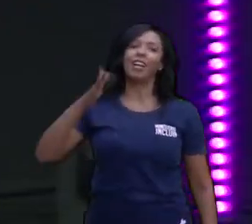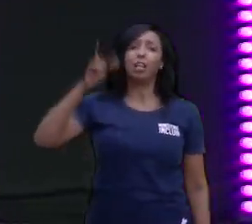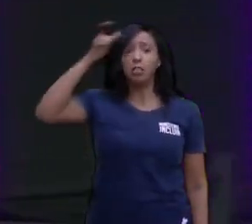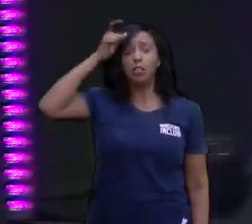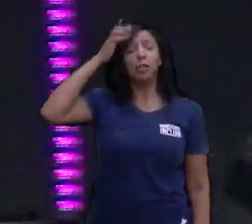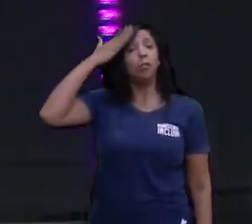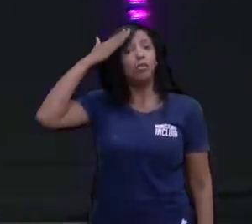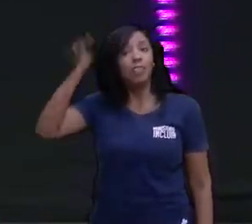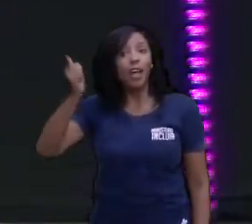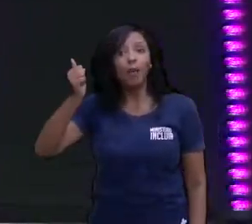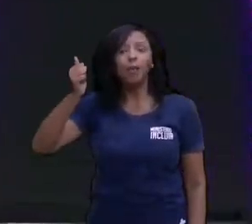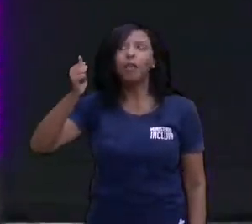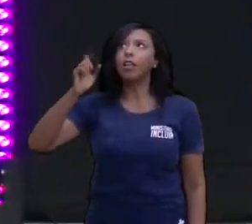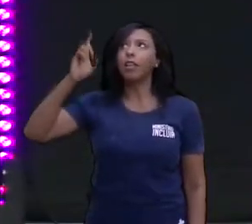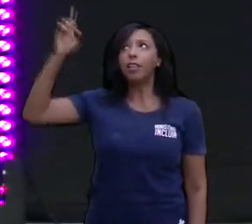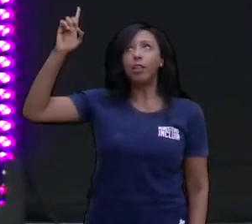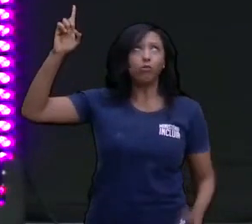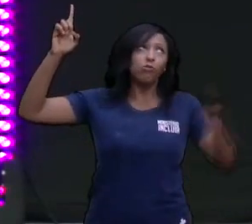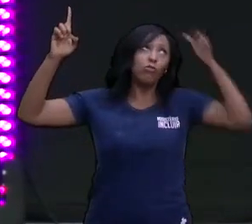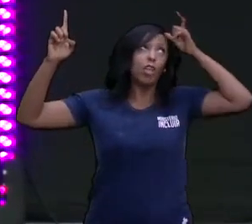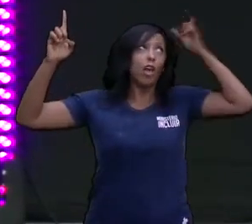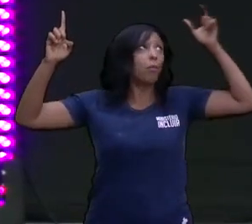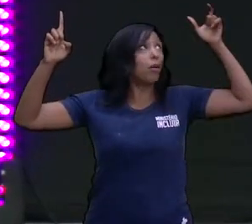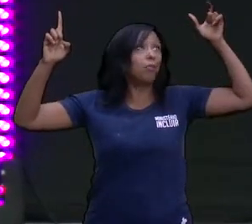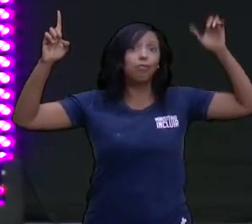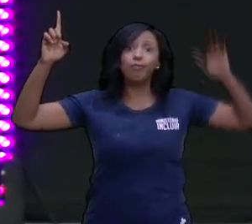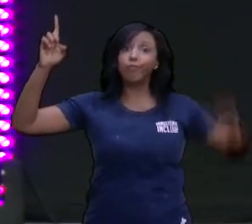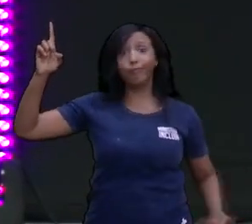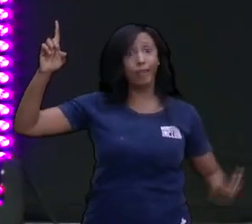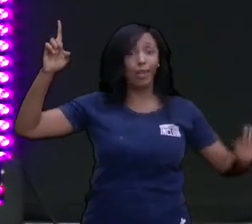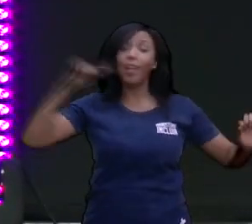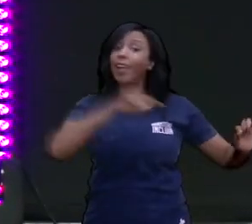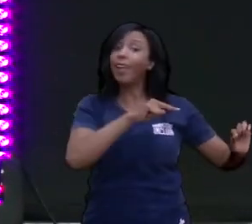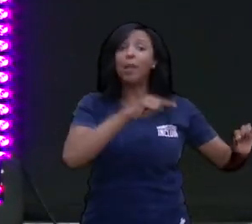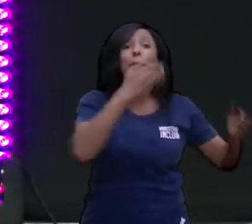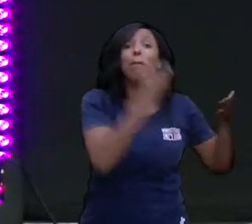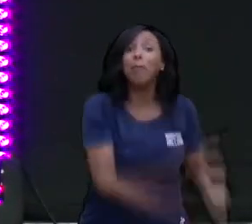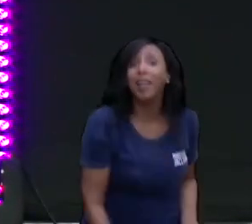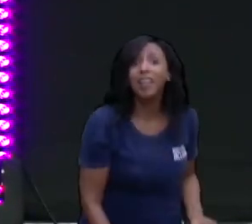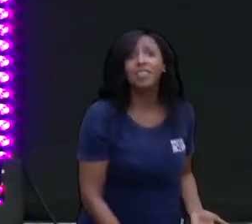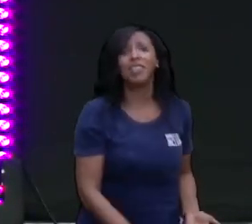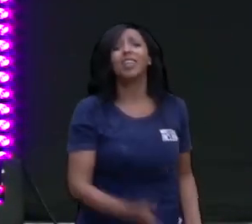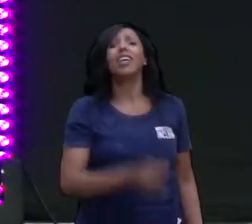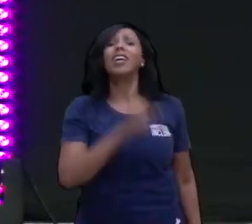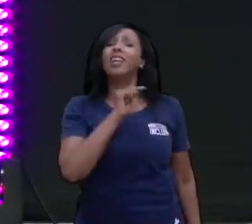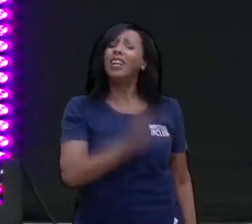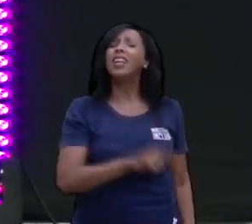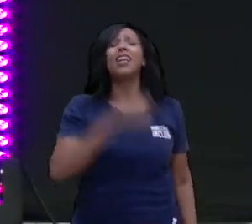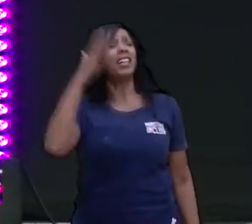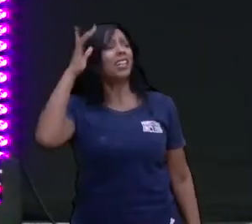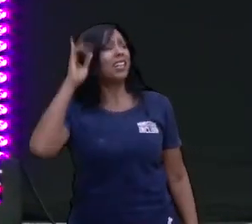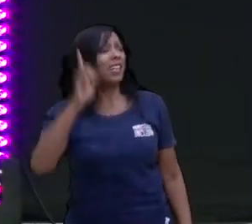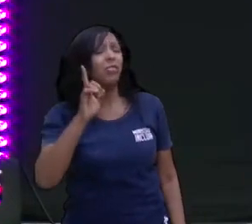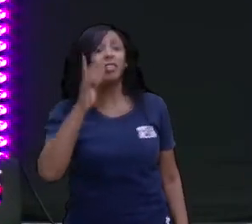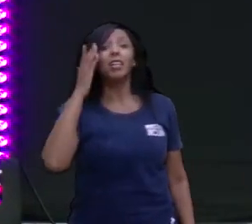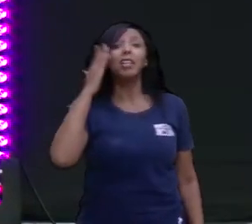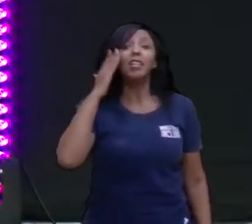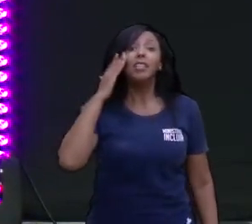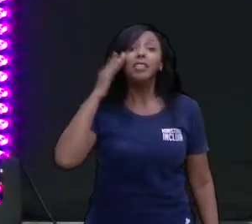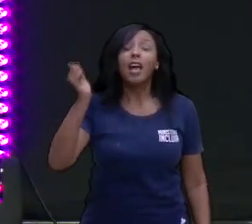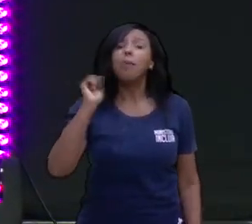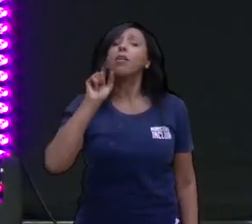sabe que a tua vida quanto à situação financeira atual situação de dificuldade relacional problema com teu filho de um dia